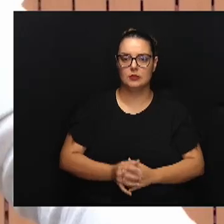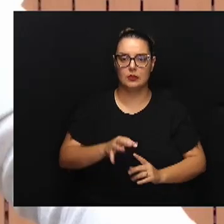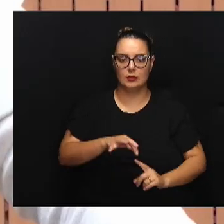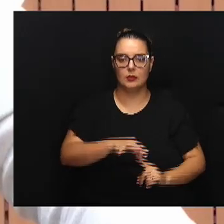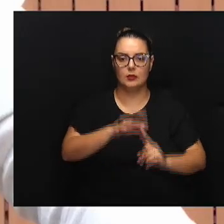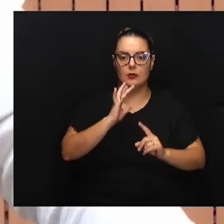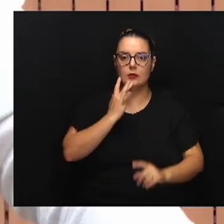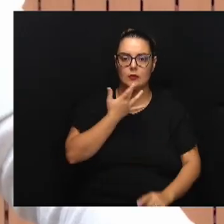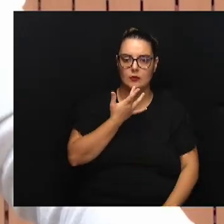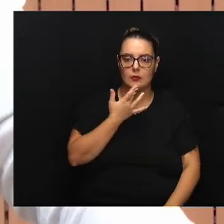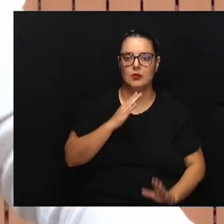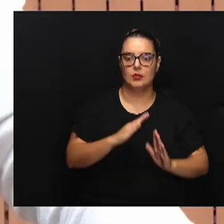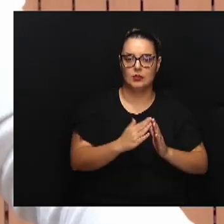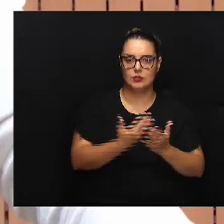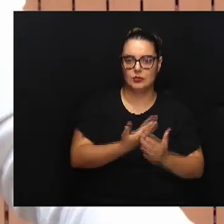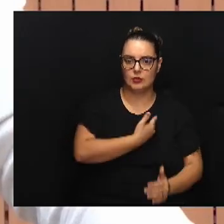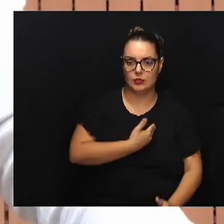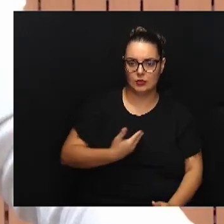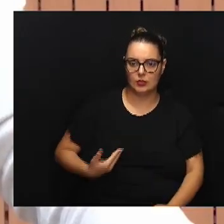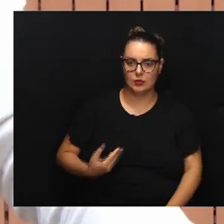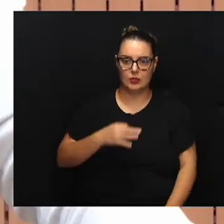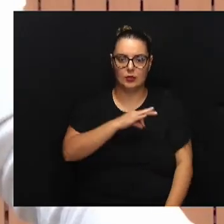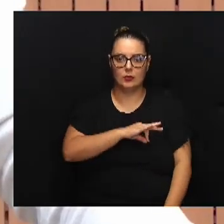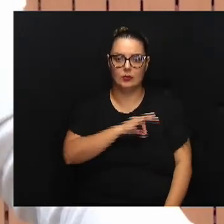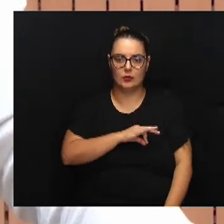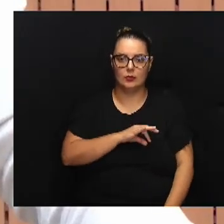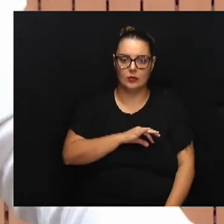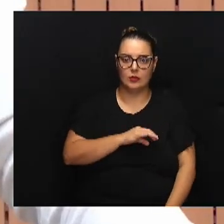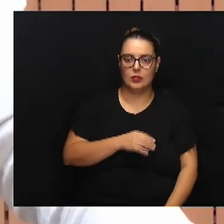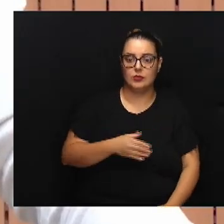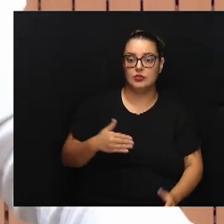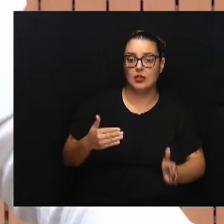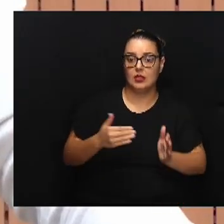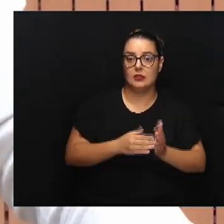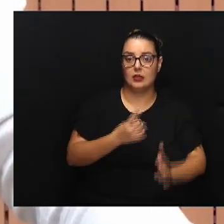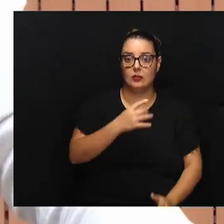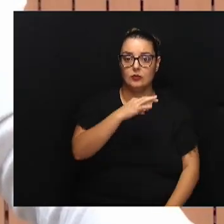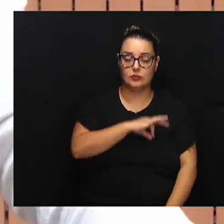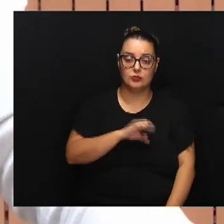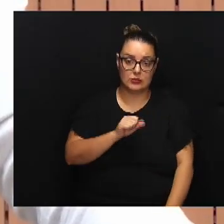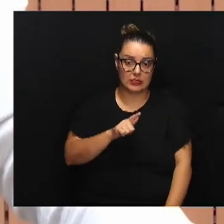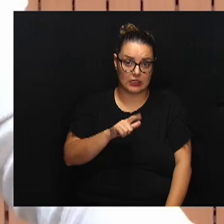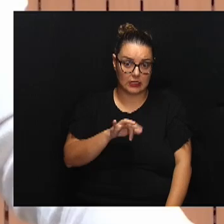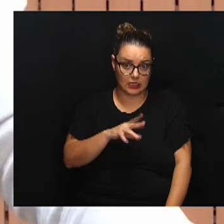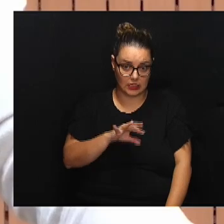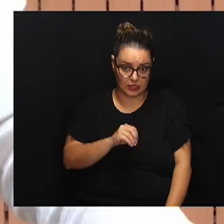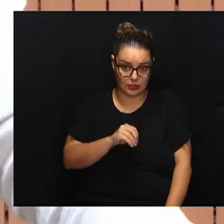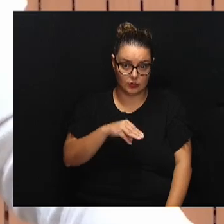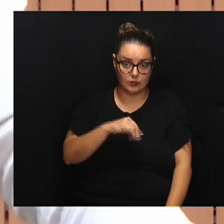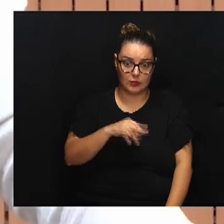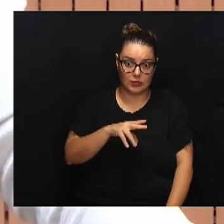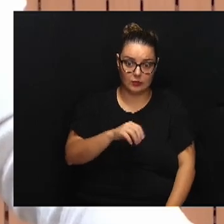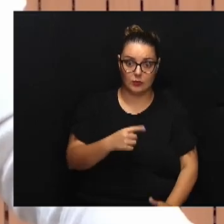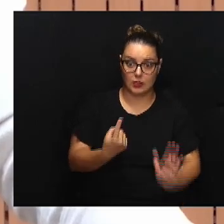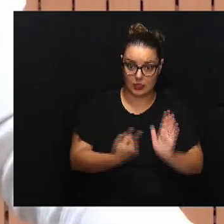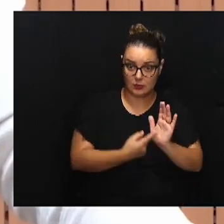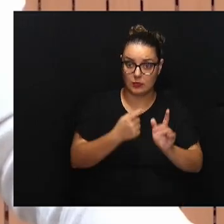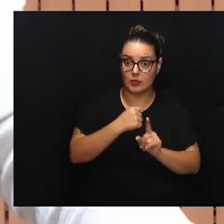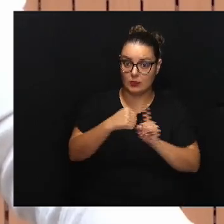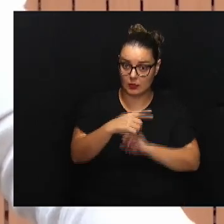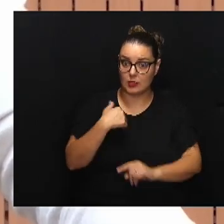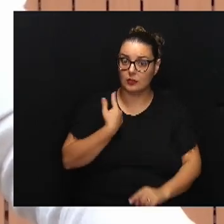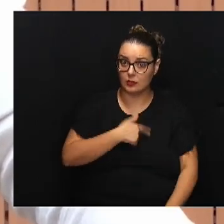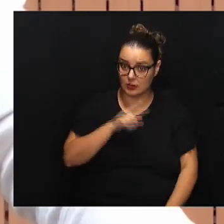prioritariamente oriunda de escolas públicas, com renda familiar per capita de até um salário mínimo. Para nós, essa marcação social é importante,